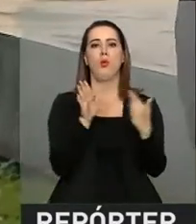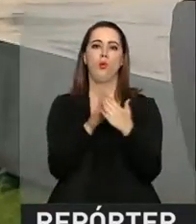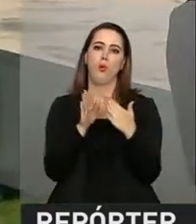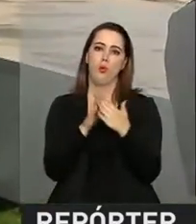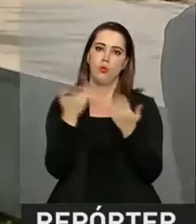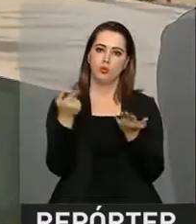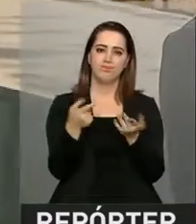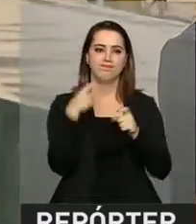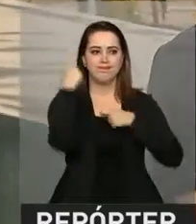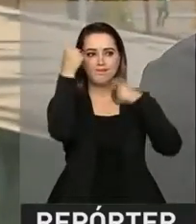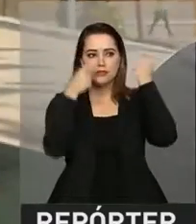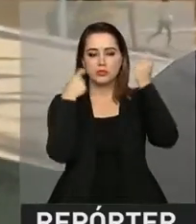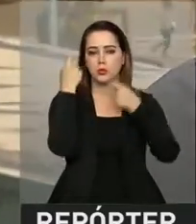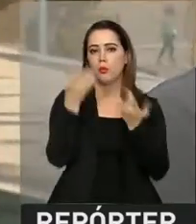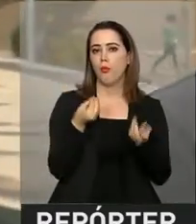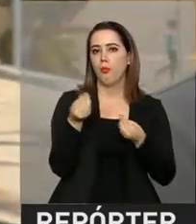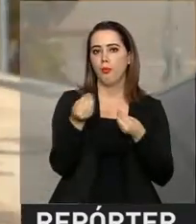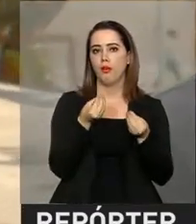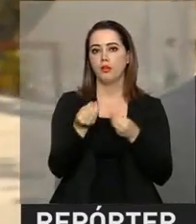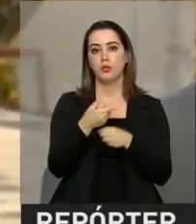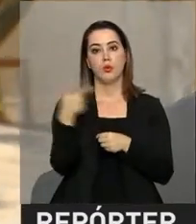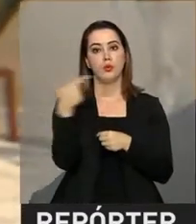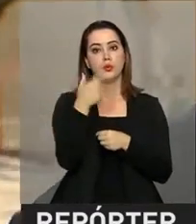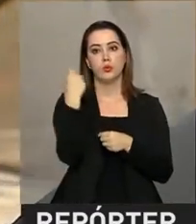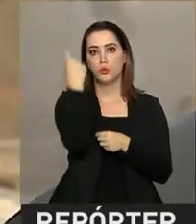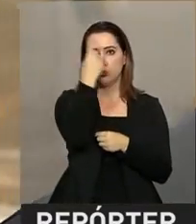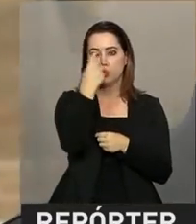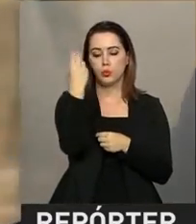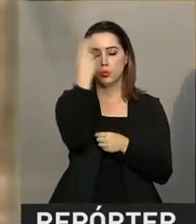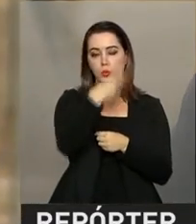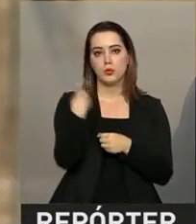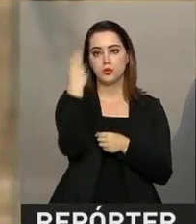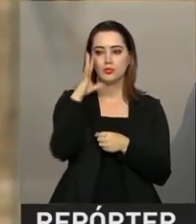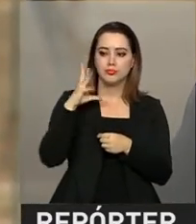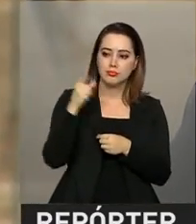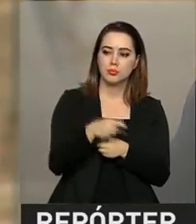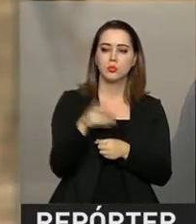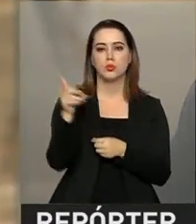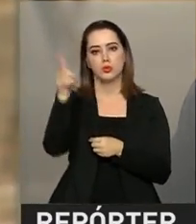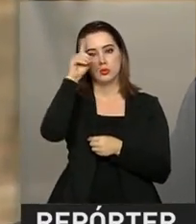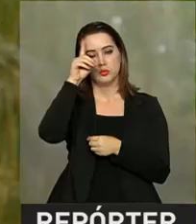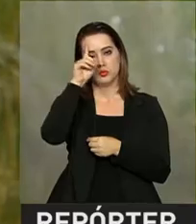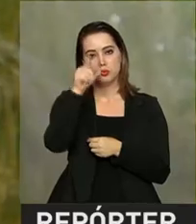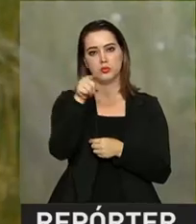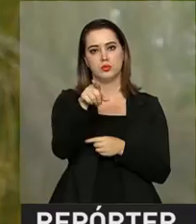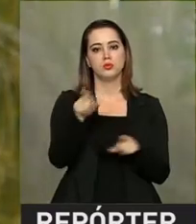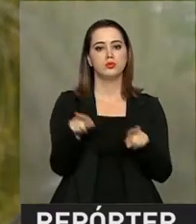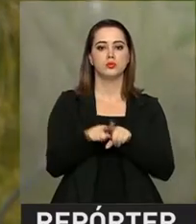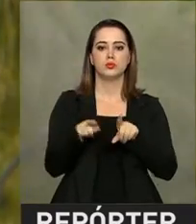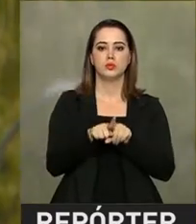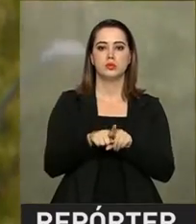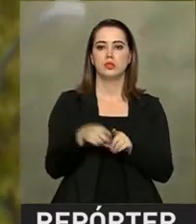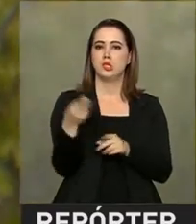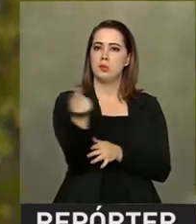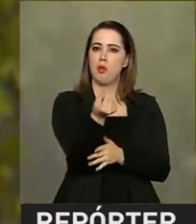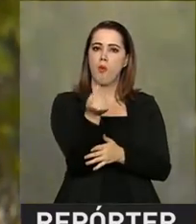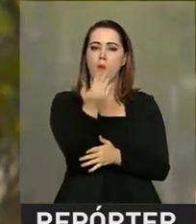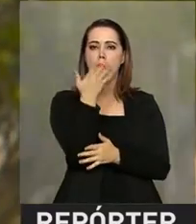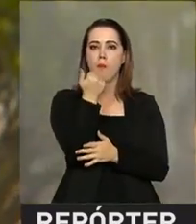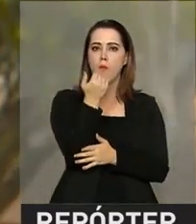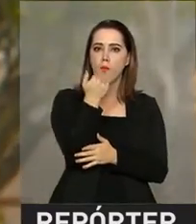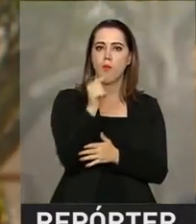da capital ficava difícil enfrentar mais de duas horas de trânsito todos os dias além disso os custos com alimentação